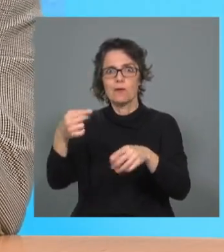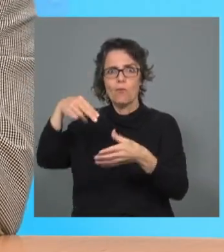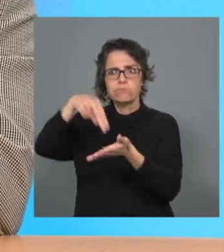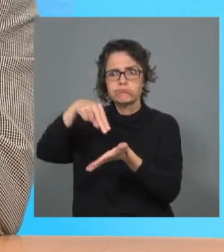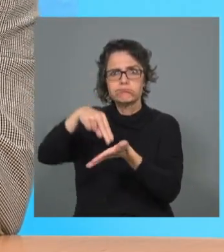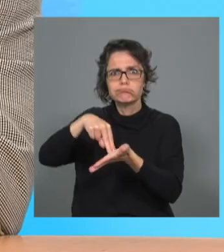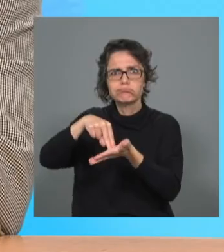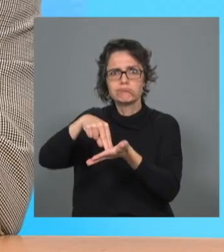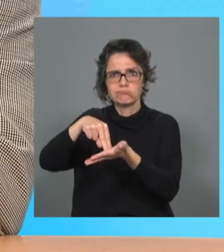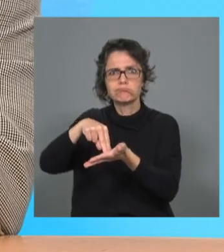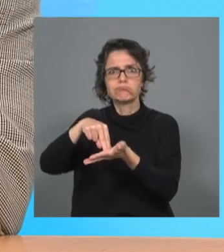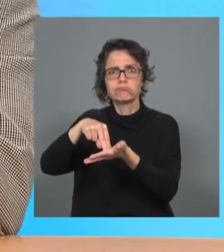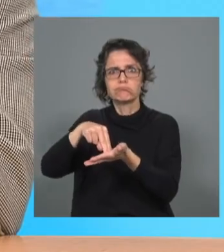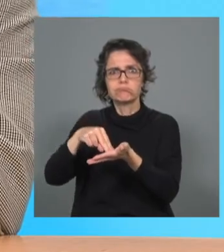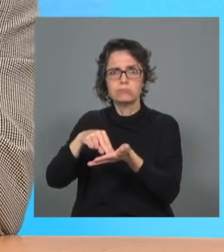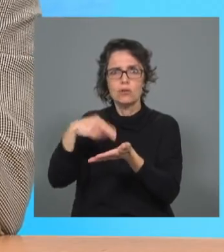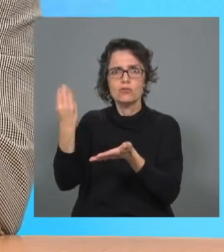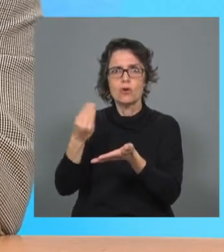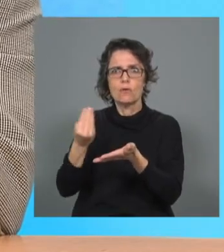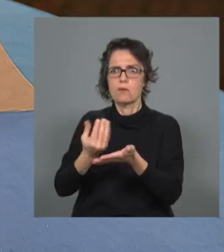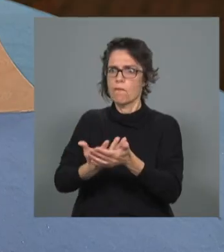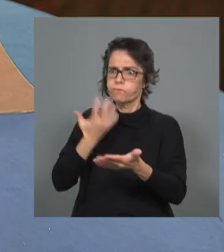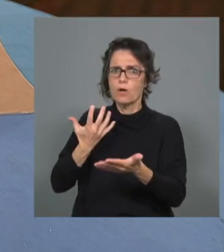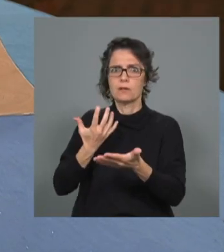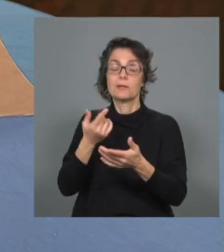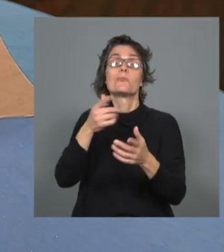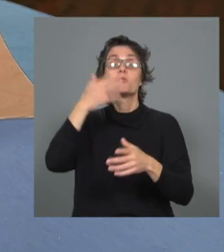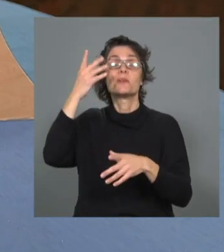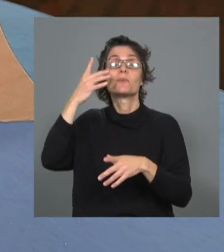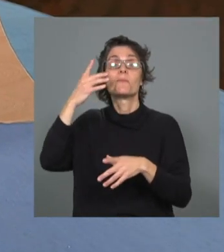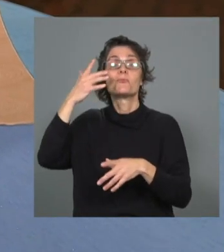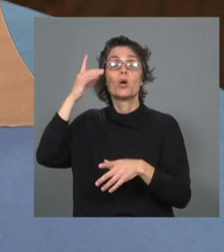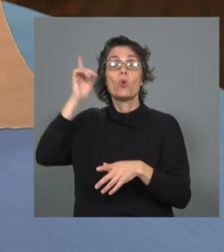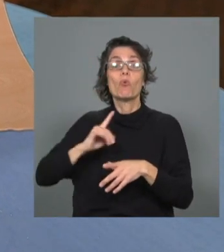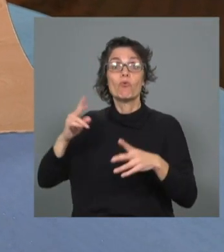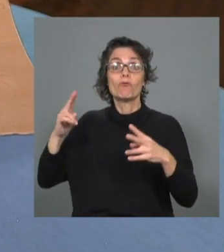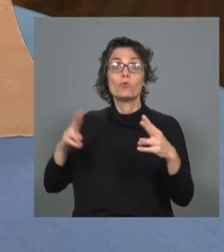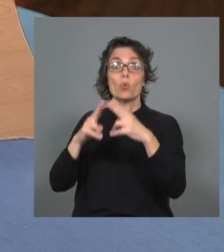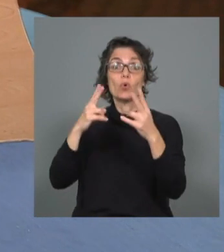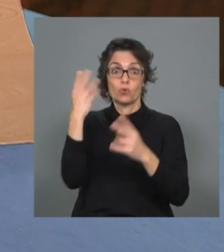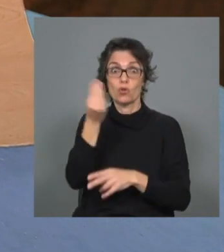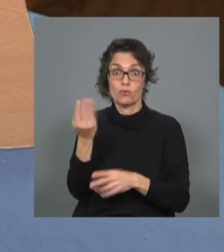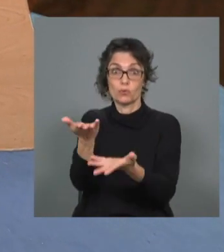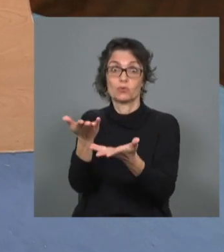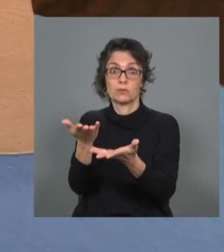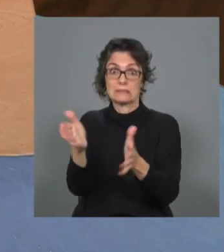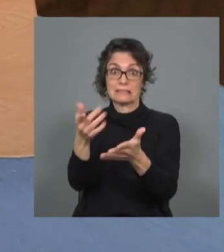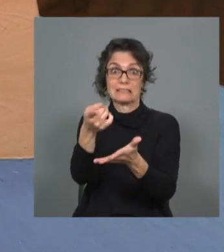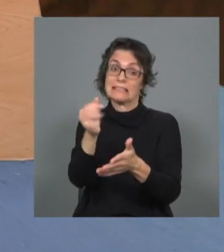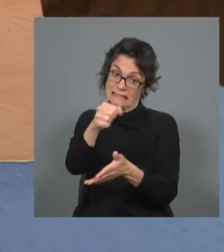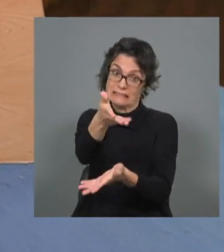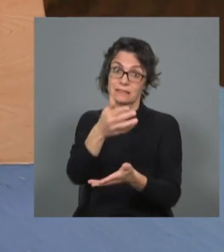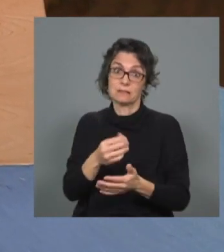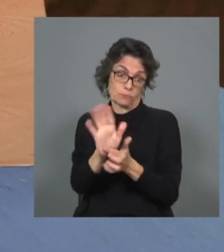jovens A Jornada da Juventude também. Exatamente, eu ia falar nisso. É um impulso. Exatamente. E